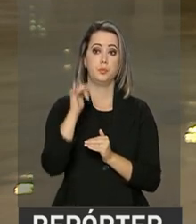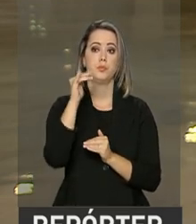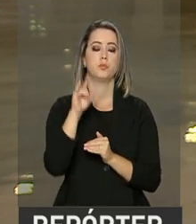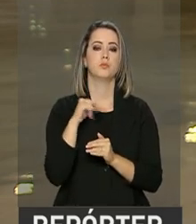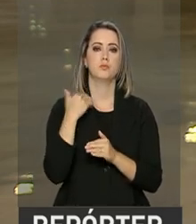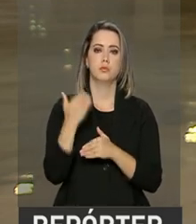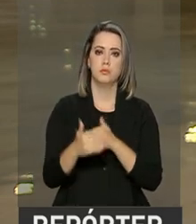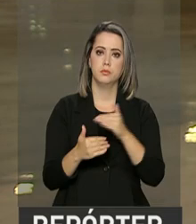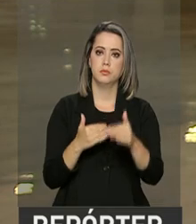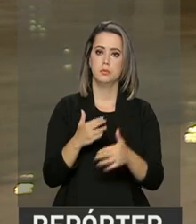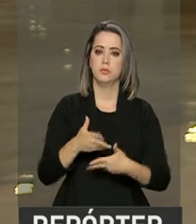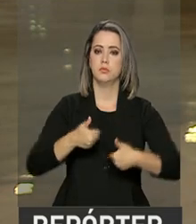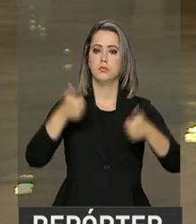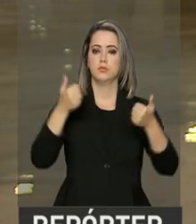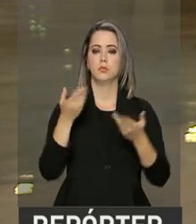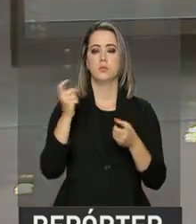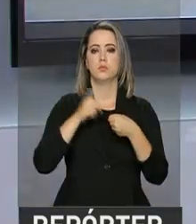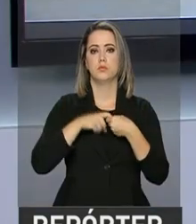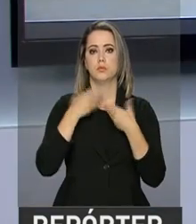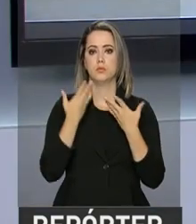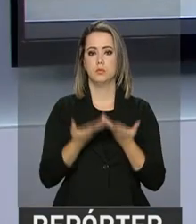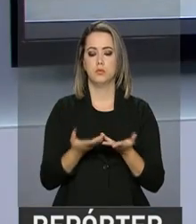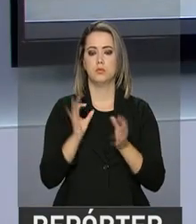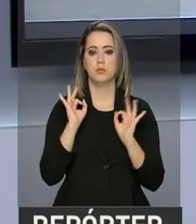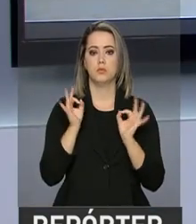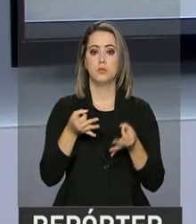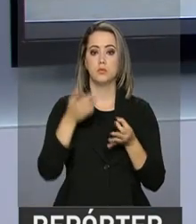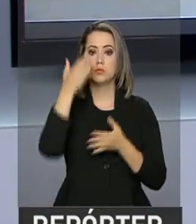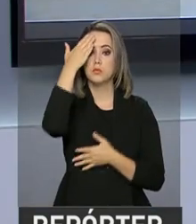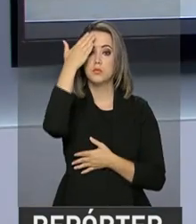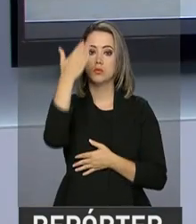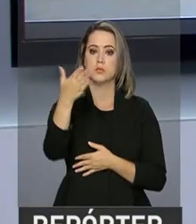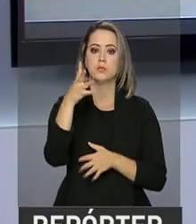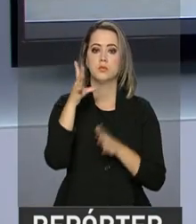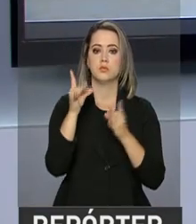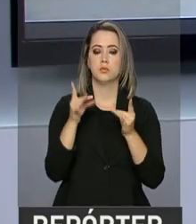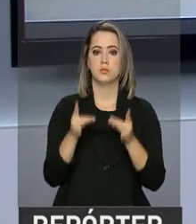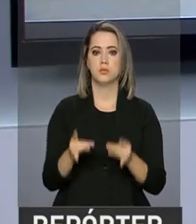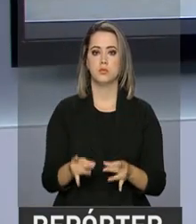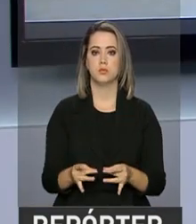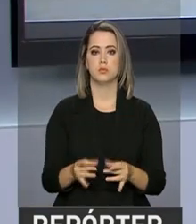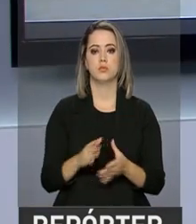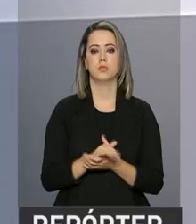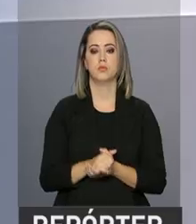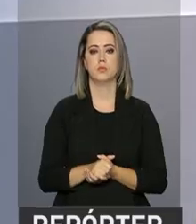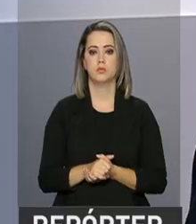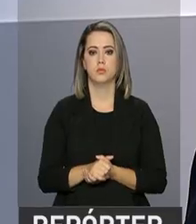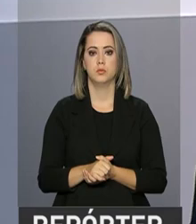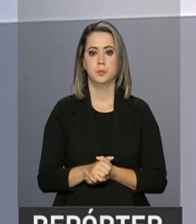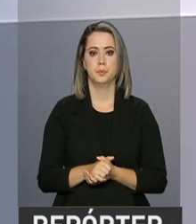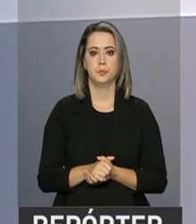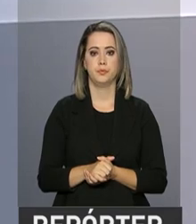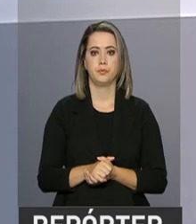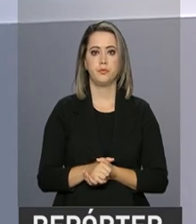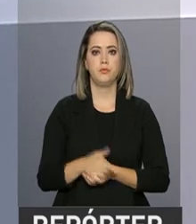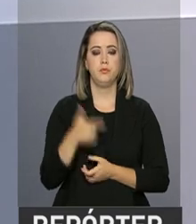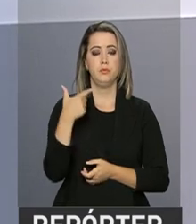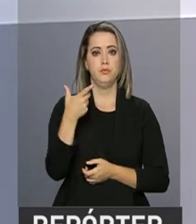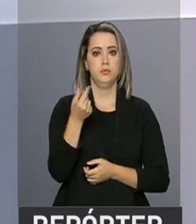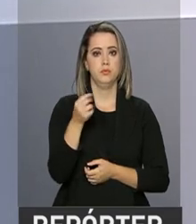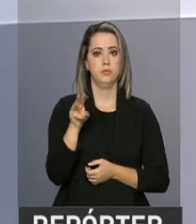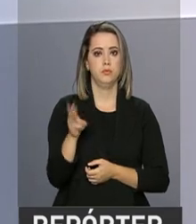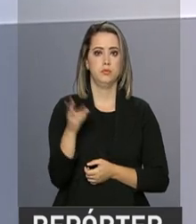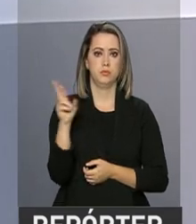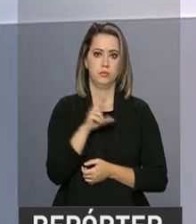melhorado gradativamente. Roberto, eu volto com você. Tá ótimo, Ney. Obrigado aí pelos detalhes e pelas informações. 20 milhões